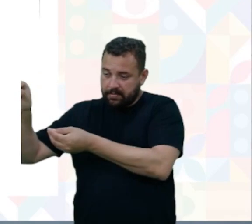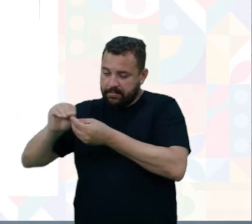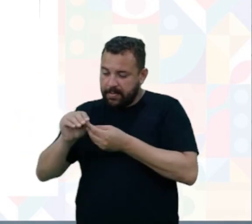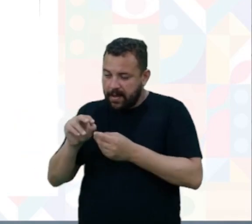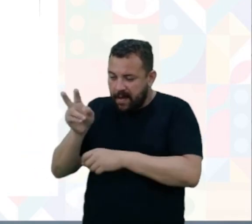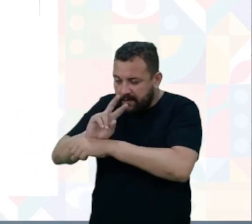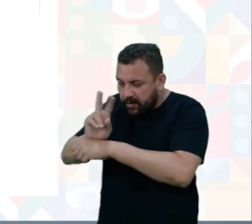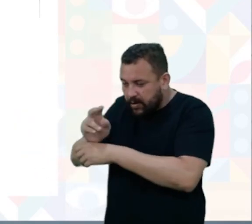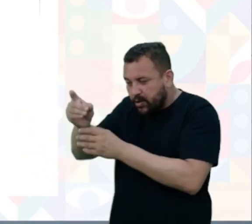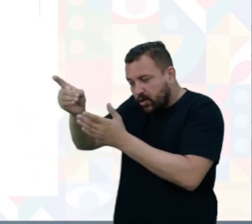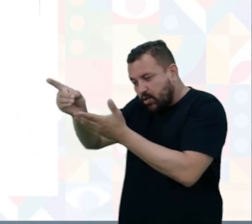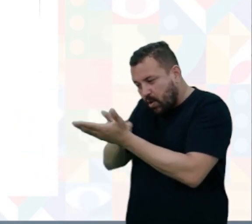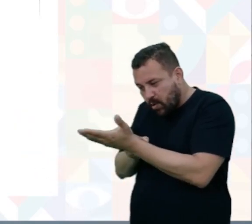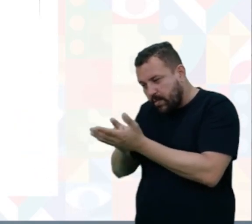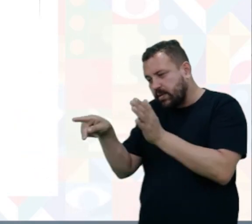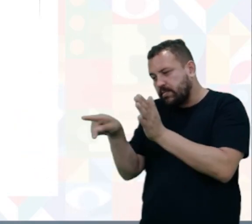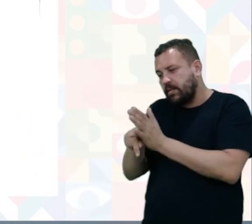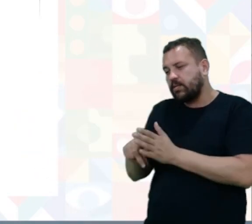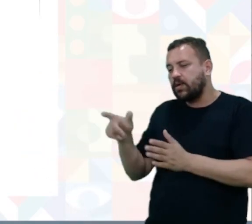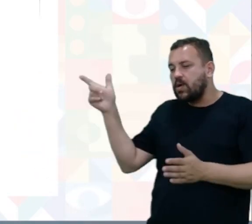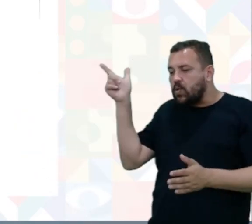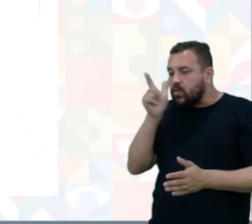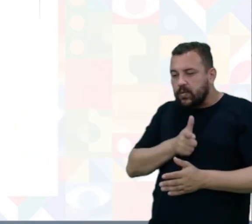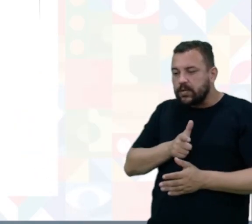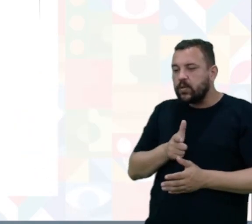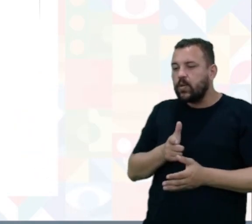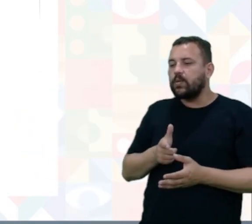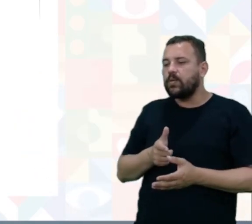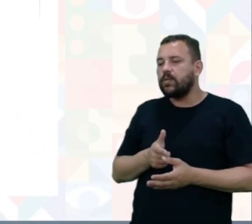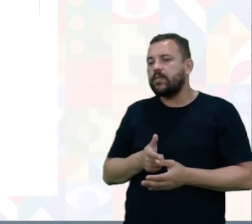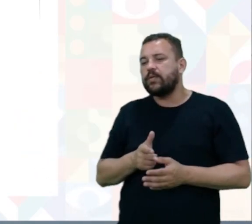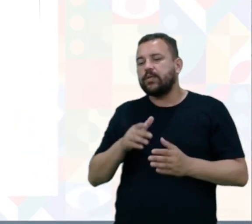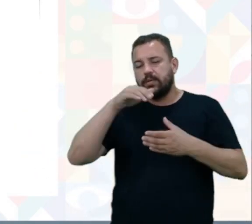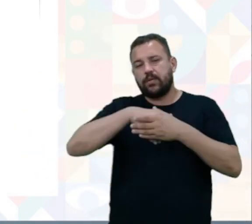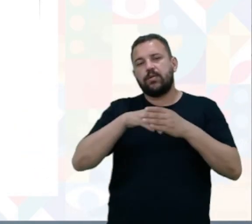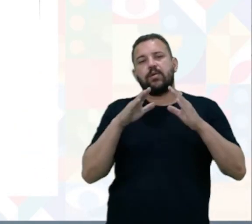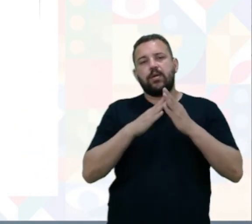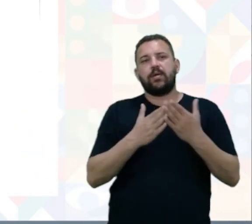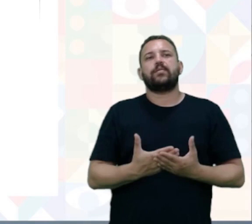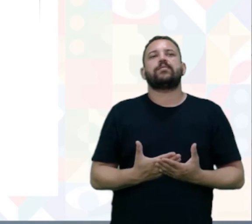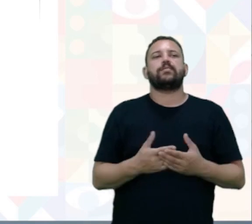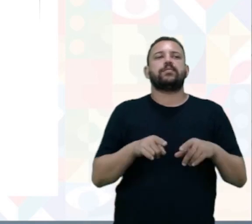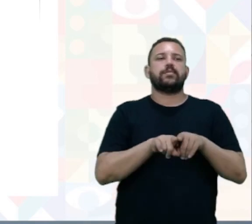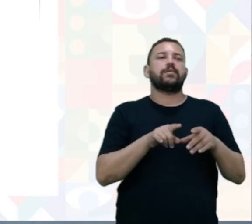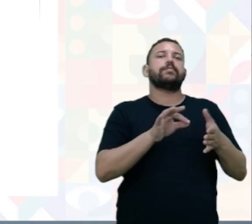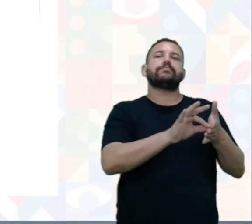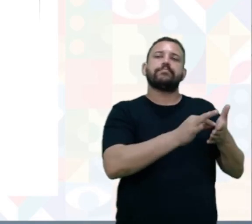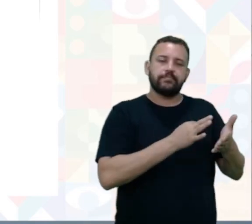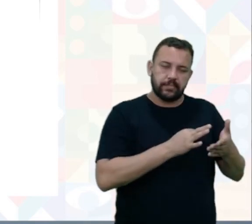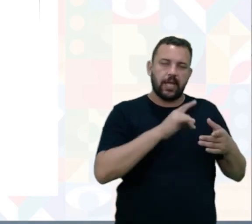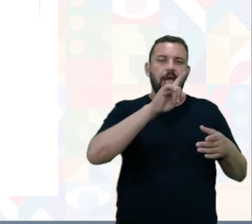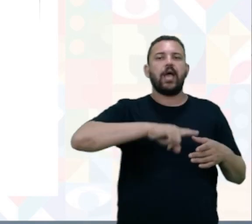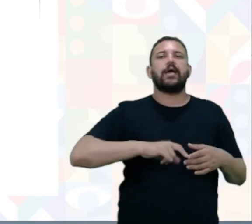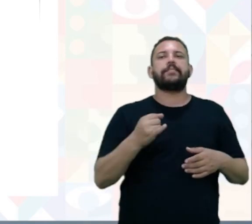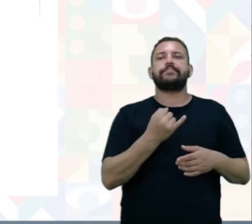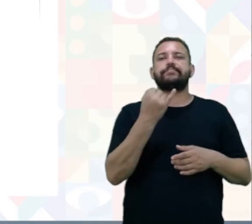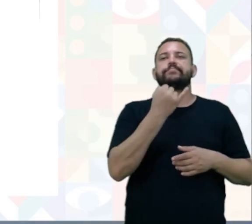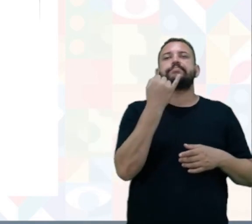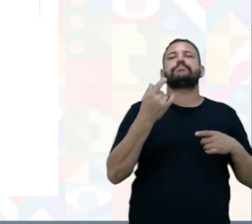e documental do recebimento desse material na escola. O cadastro é importantíssimo, né?